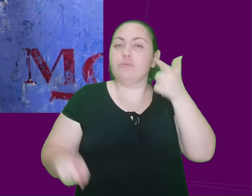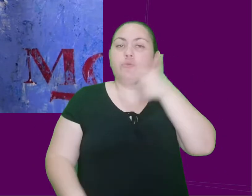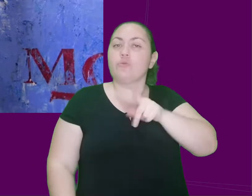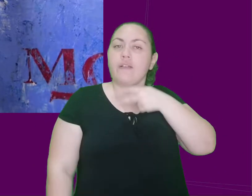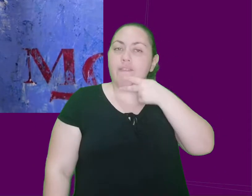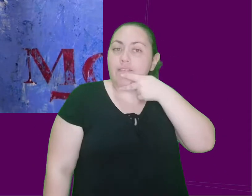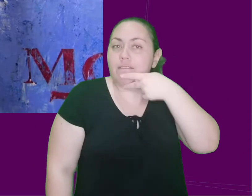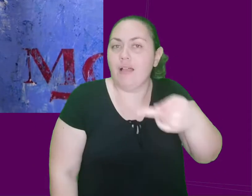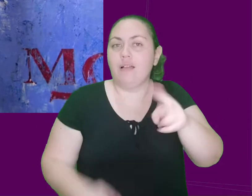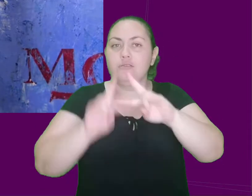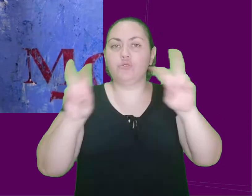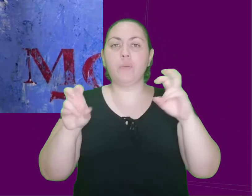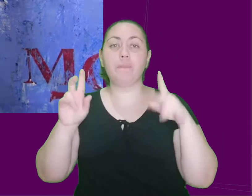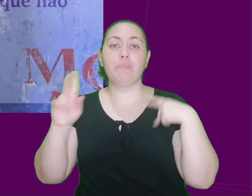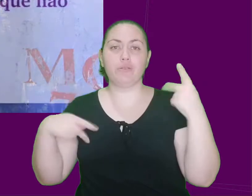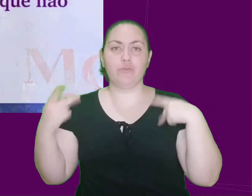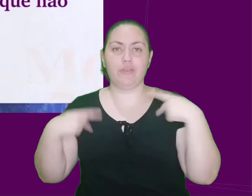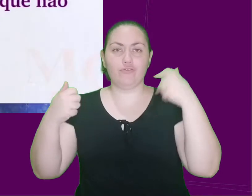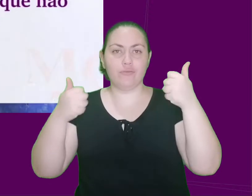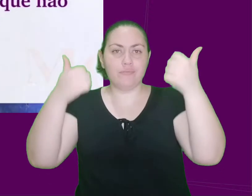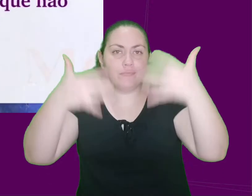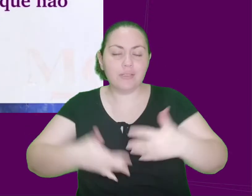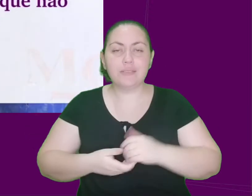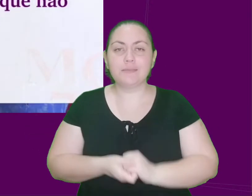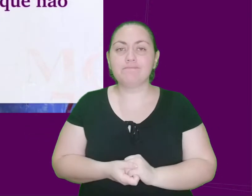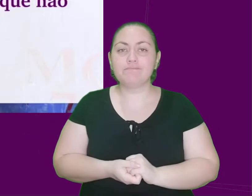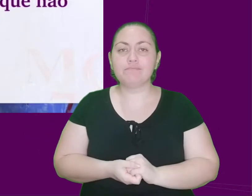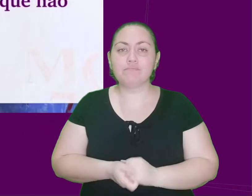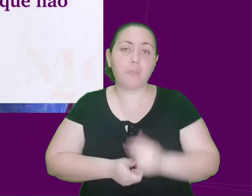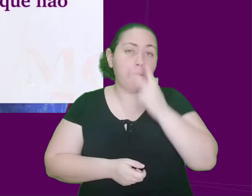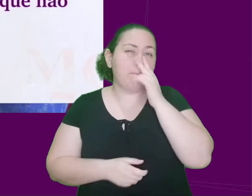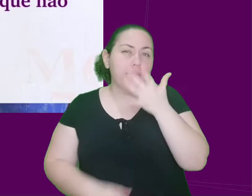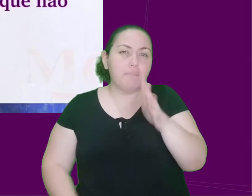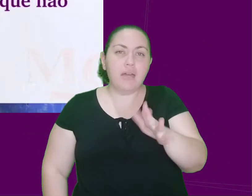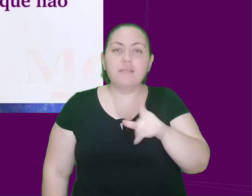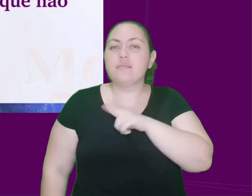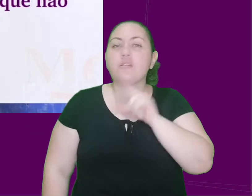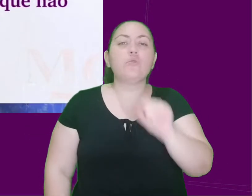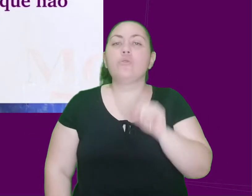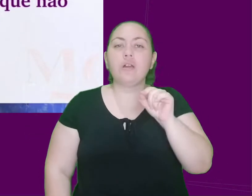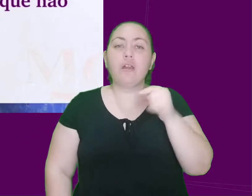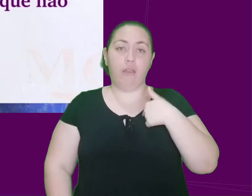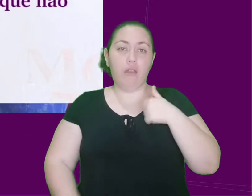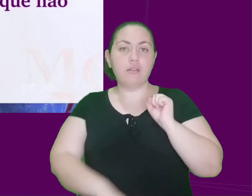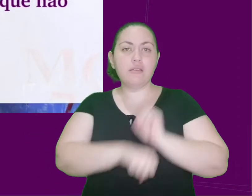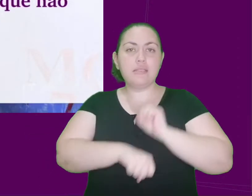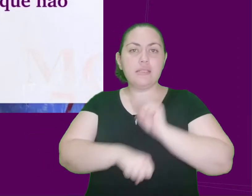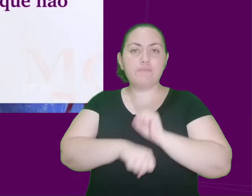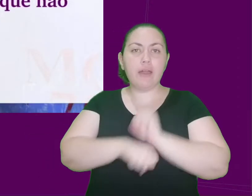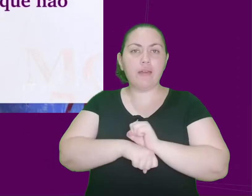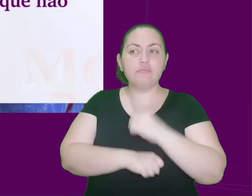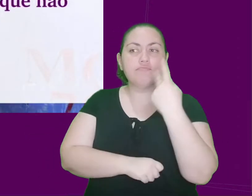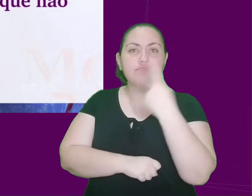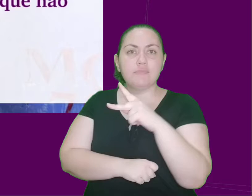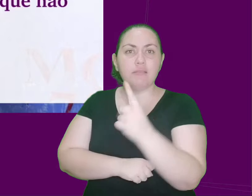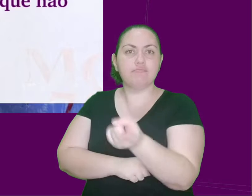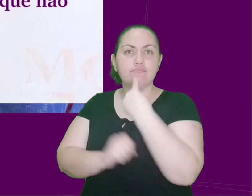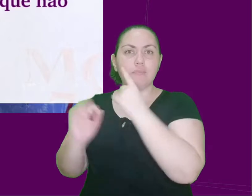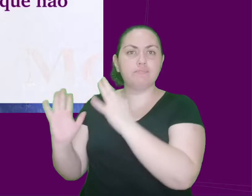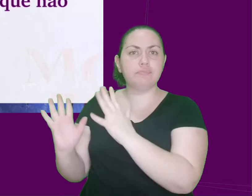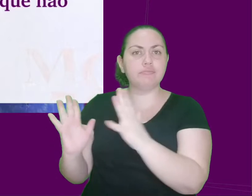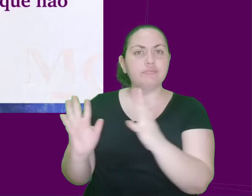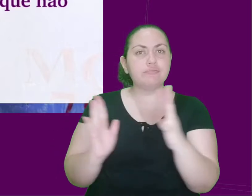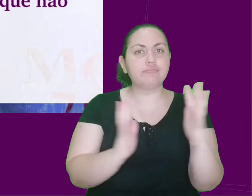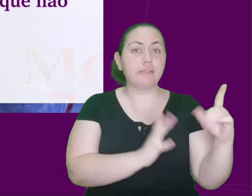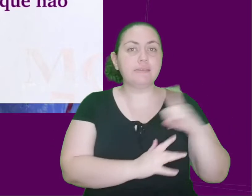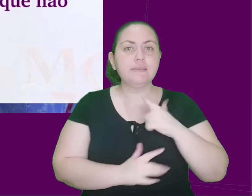falar muito sobre a personagem que descreve. A impressão é de que está à espera de uma ordem da gorda e